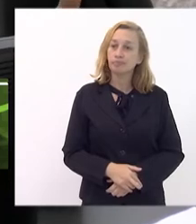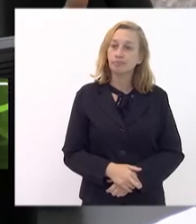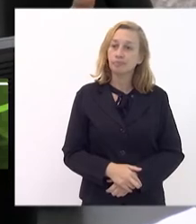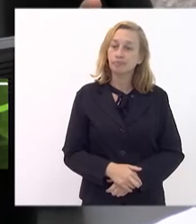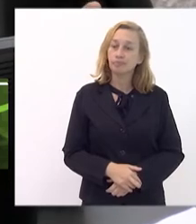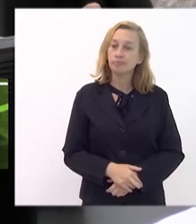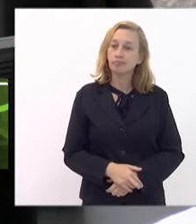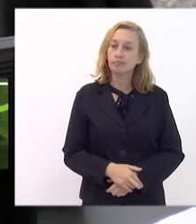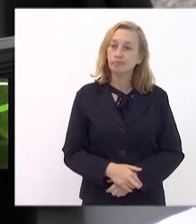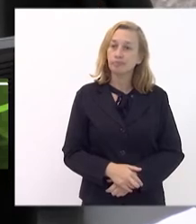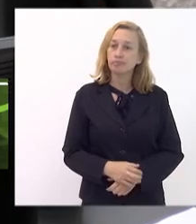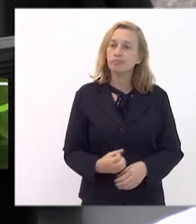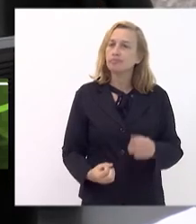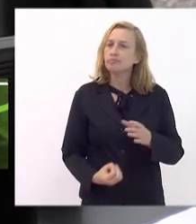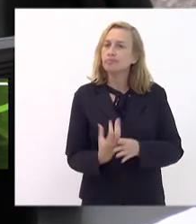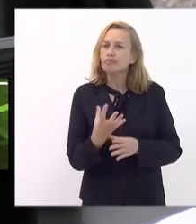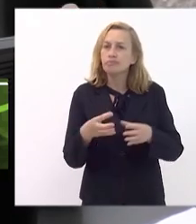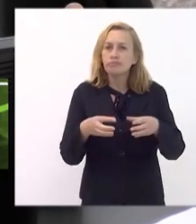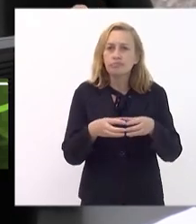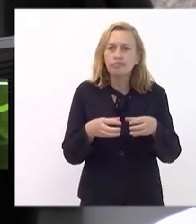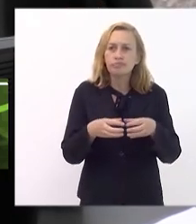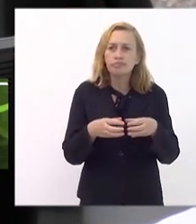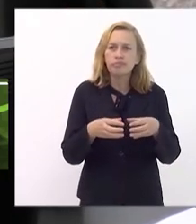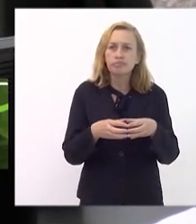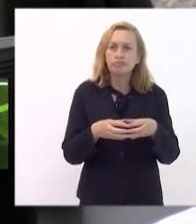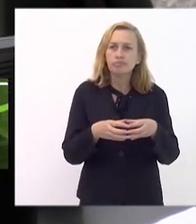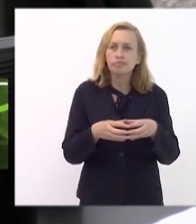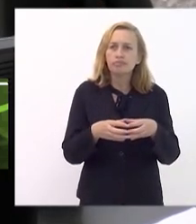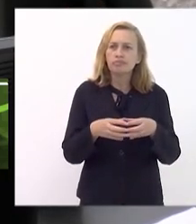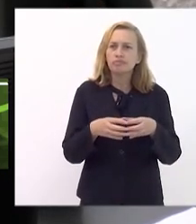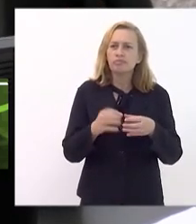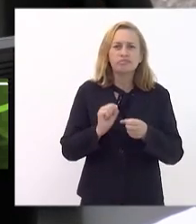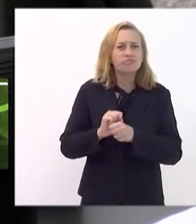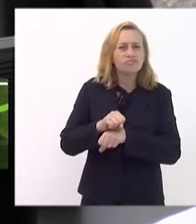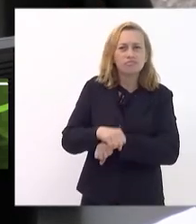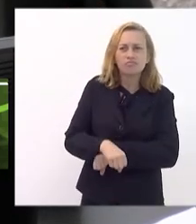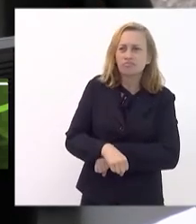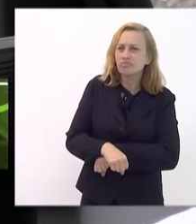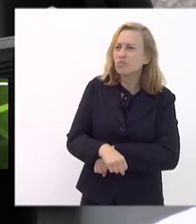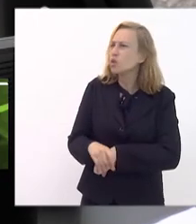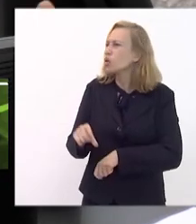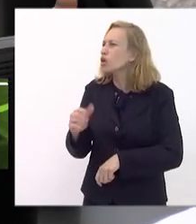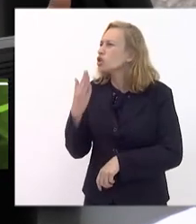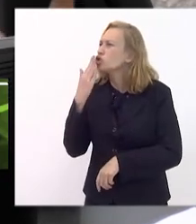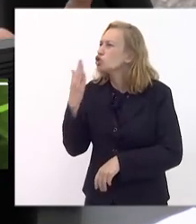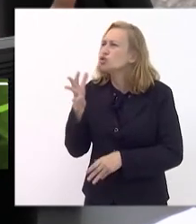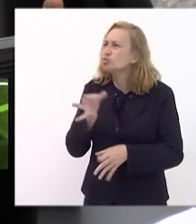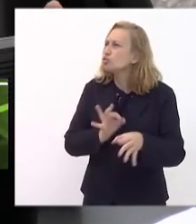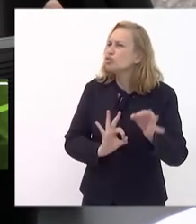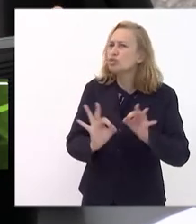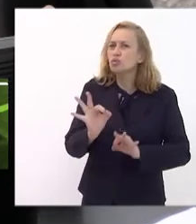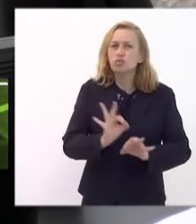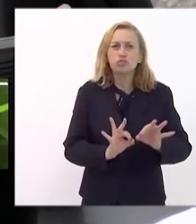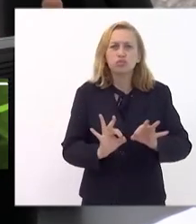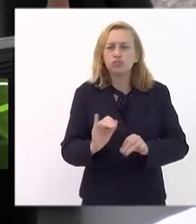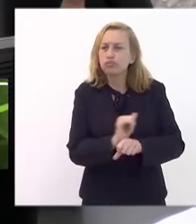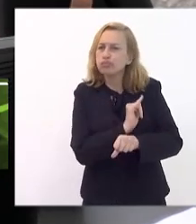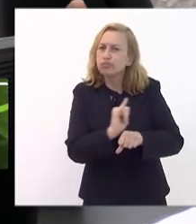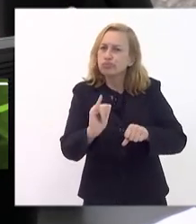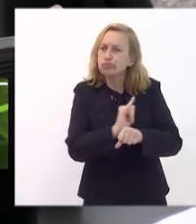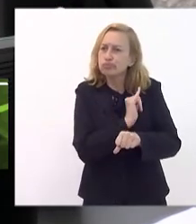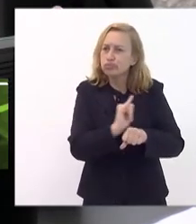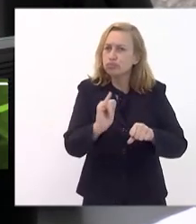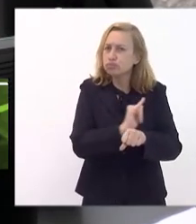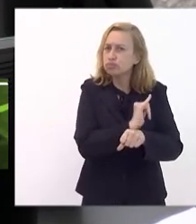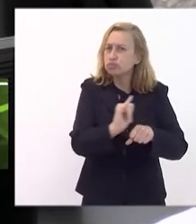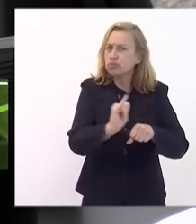montaram um grupo, vão fazer um seminário. Que tipo de organização de planejamento